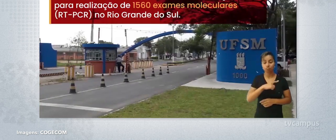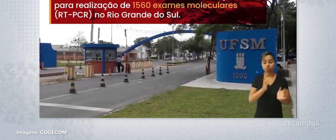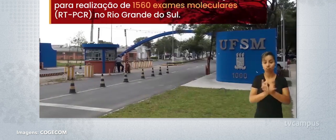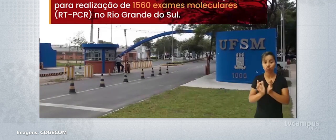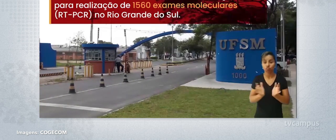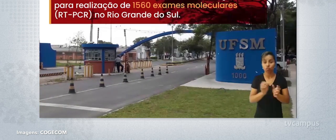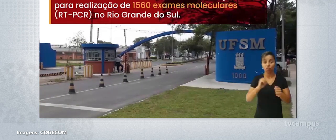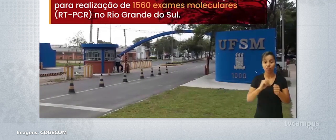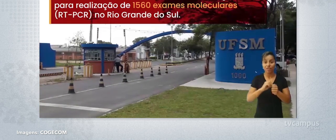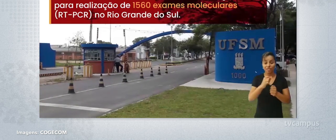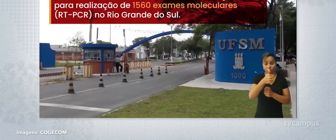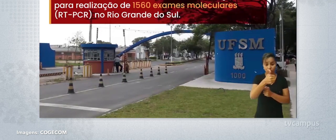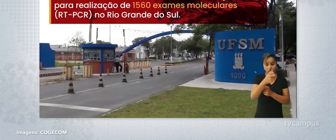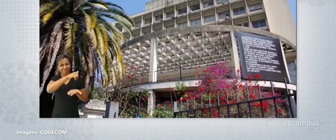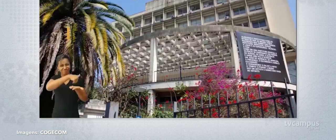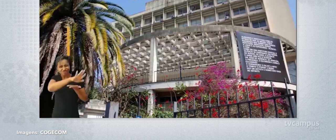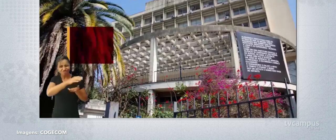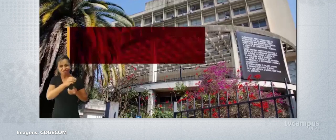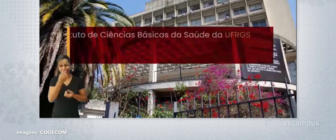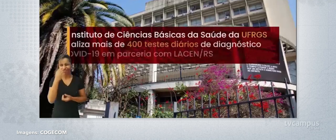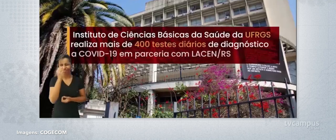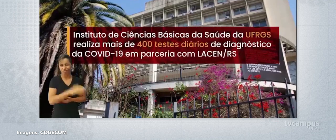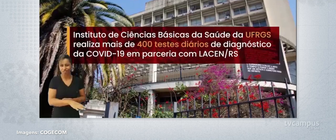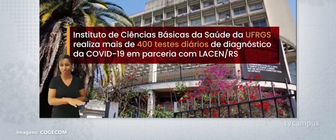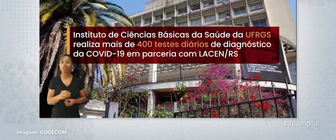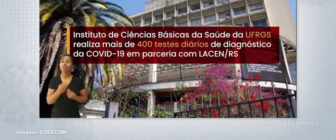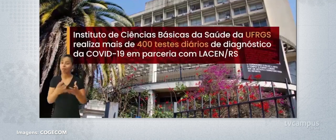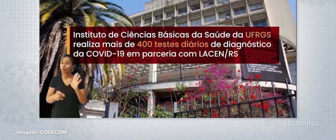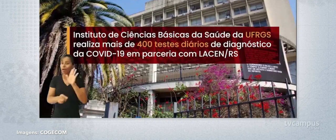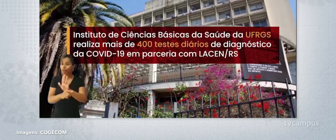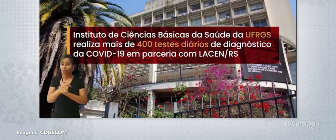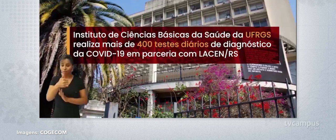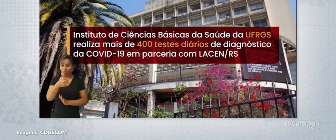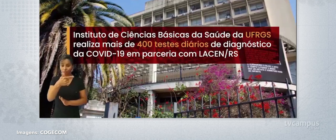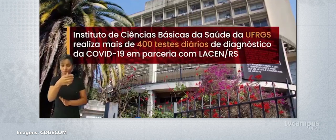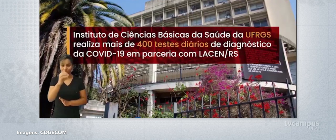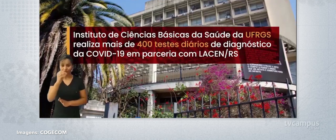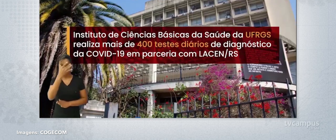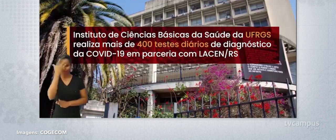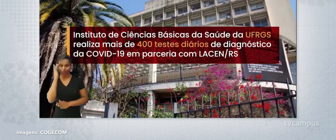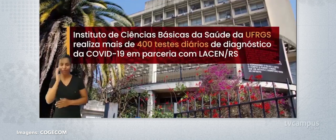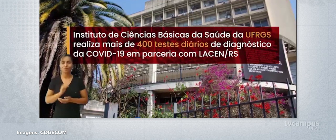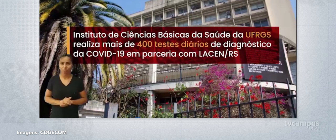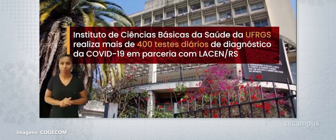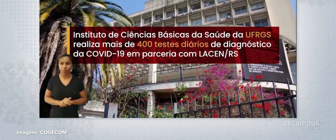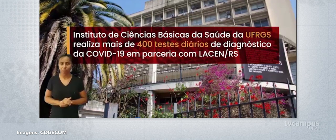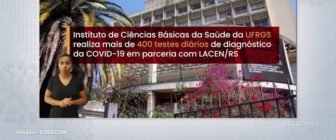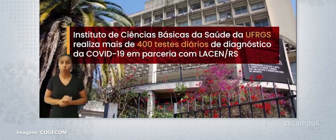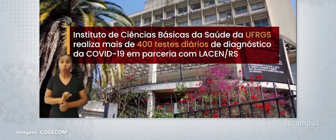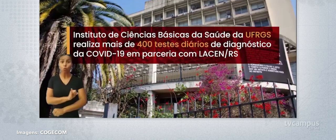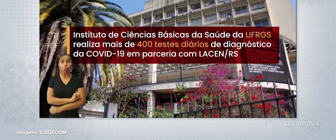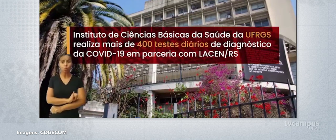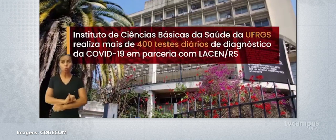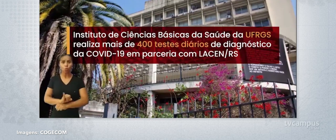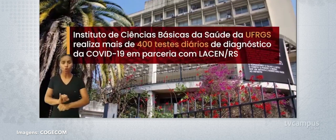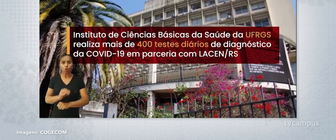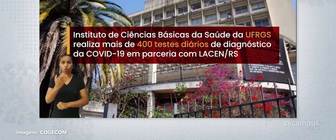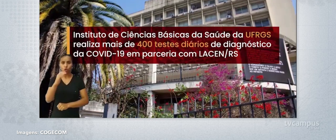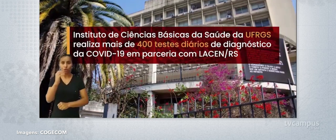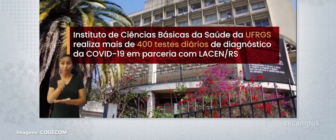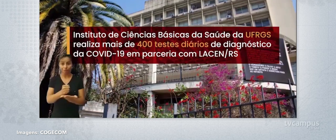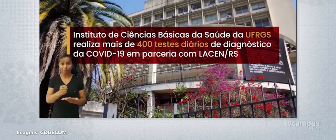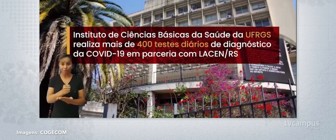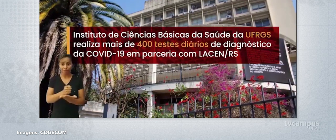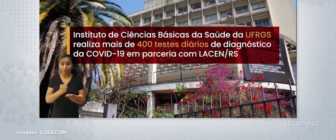de frente de 45 hospitais universitários em todo o Brasil, as instituições mobilizam o corpo técnico, docente